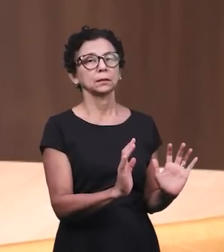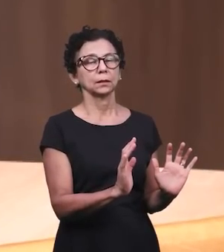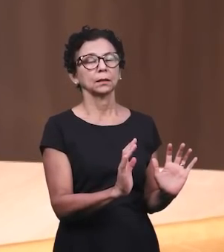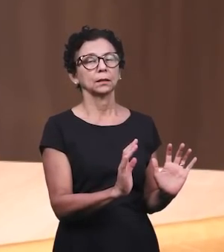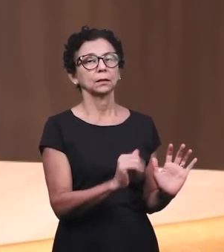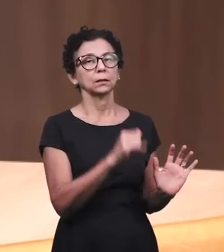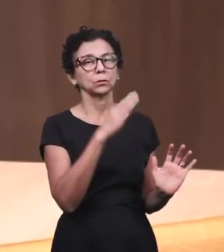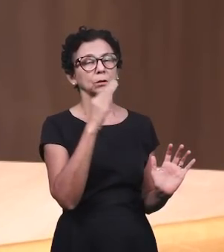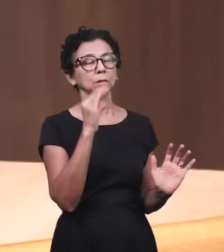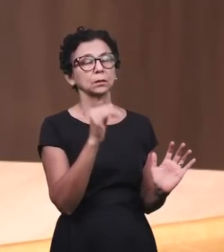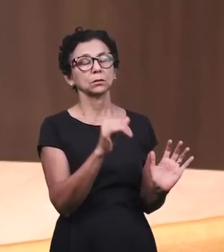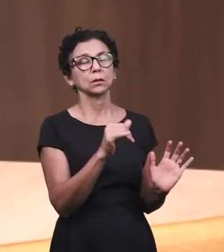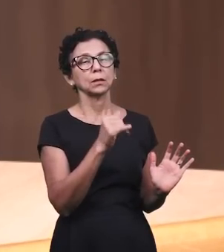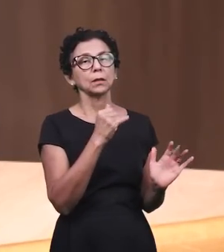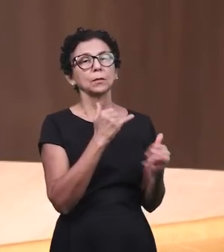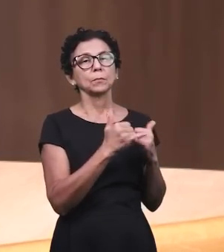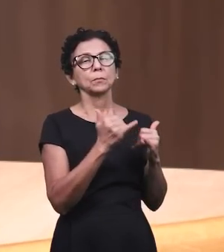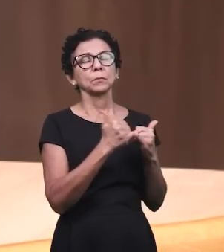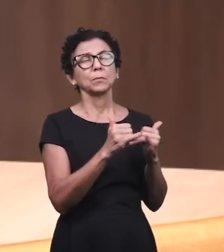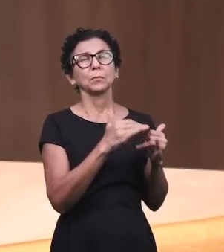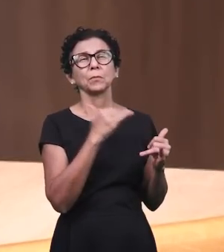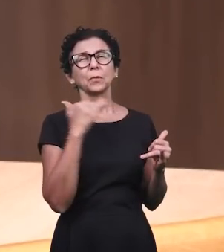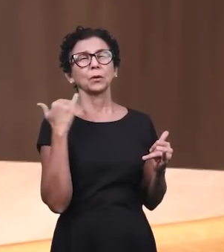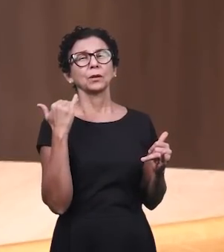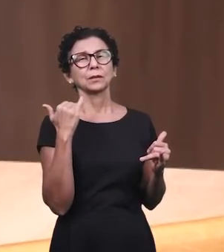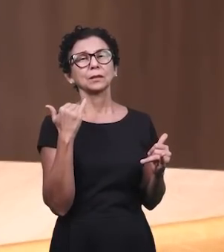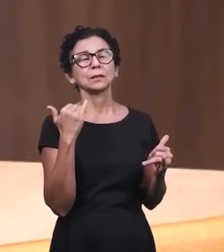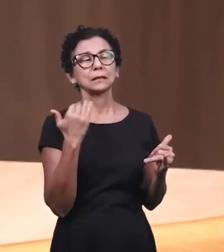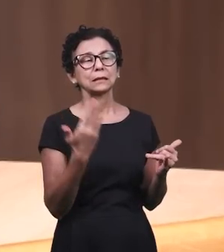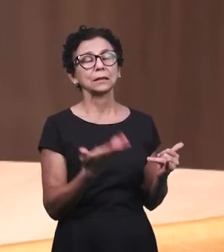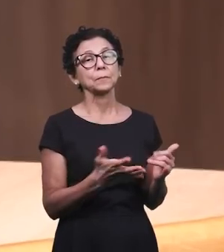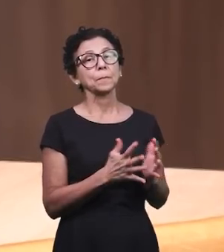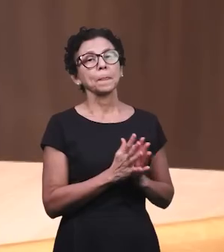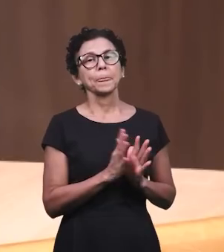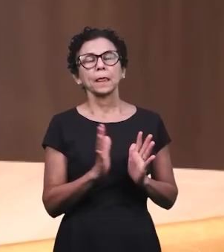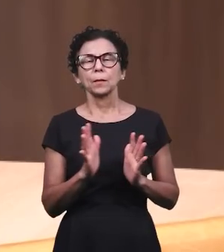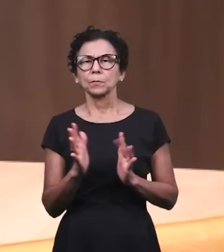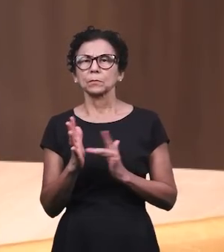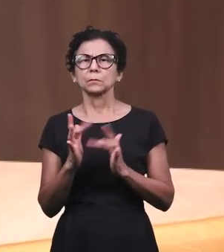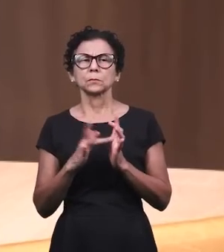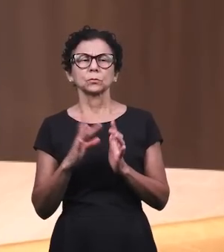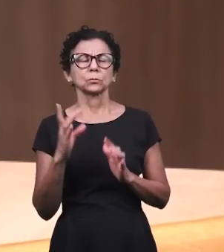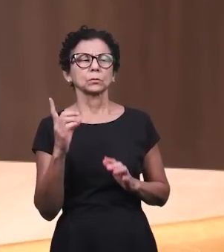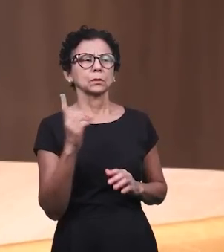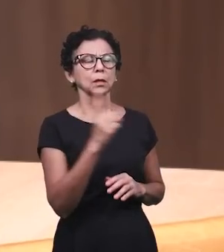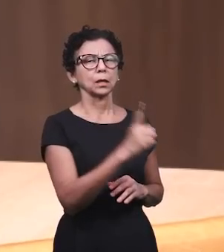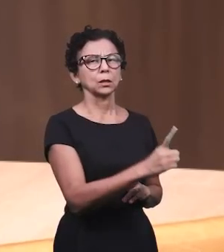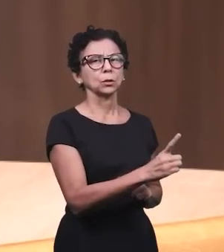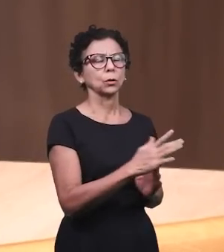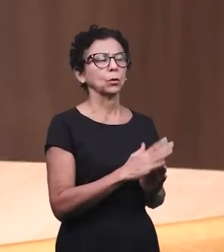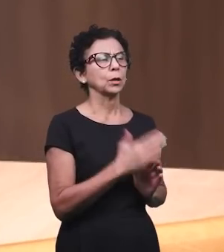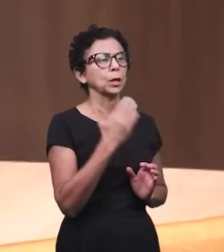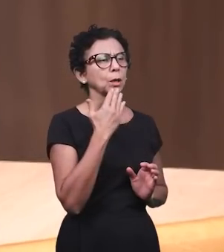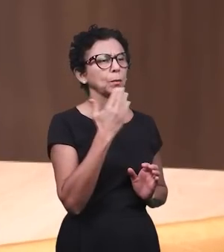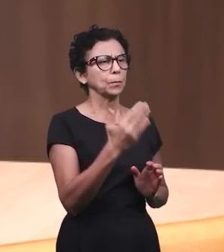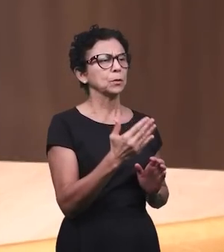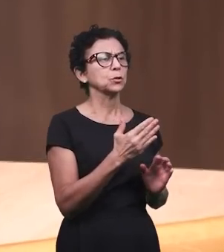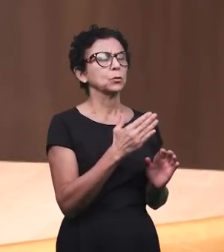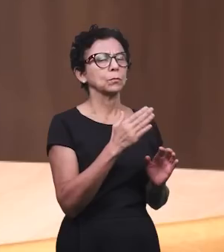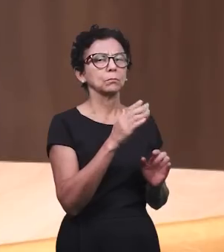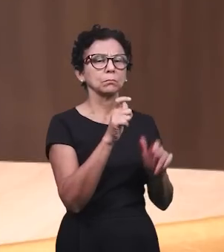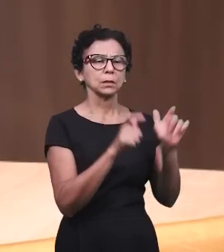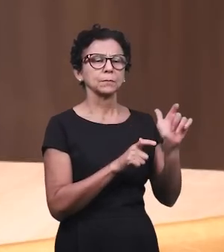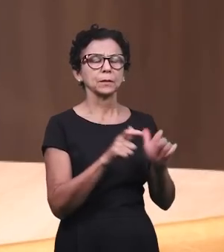adolescente, mas como uma condicional era essas pessoas saírem dali. Então